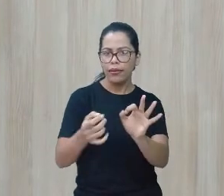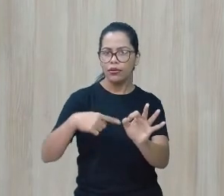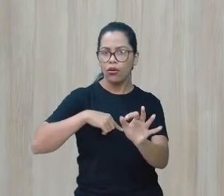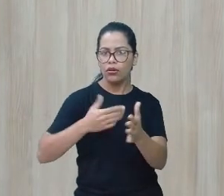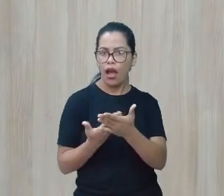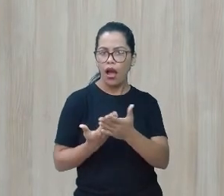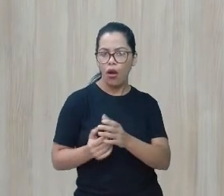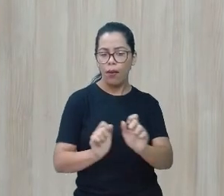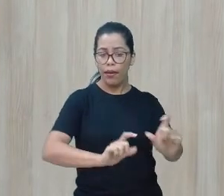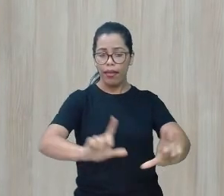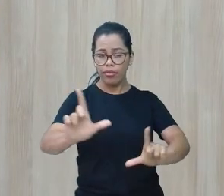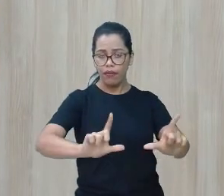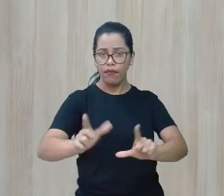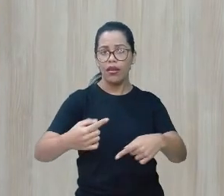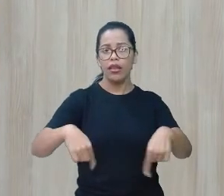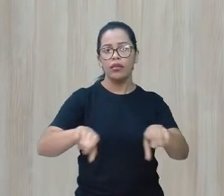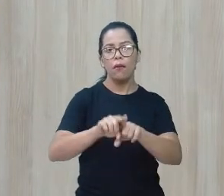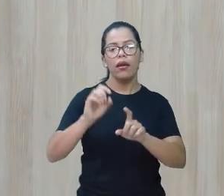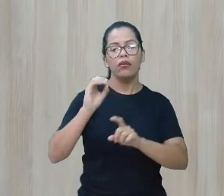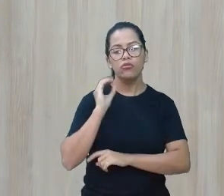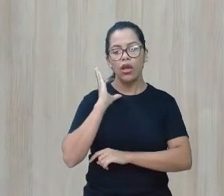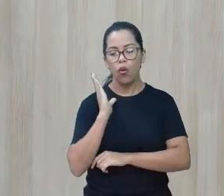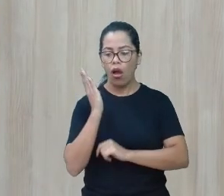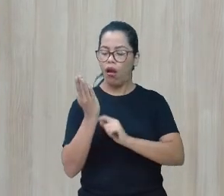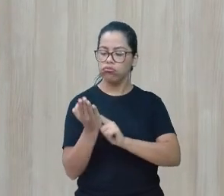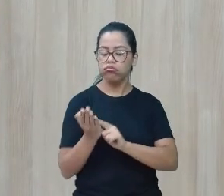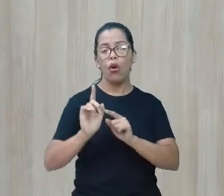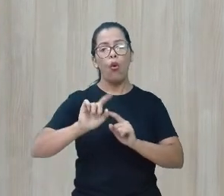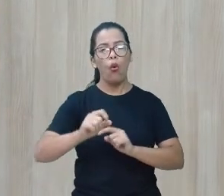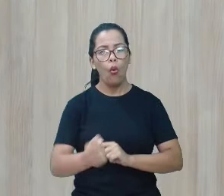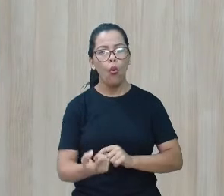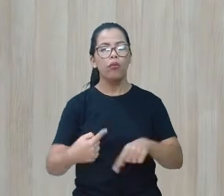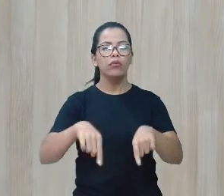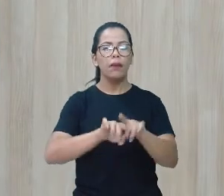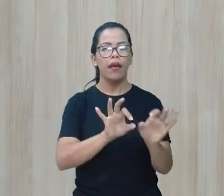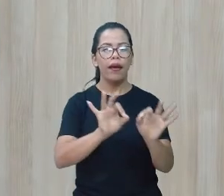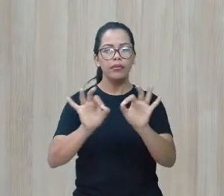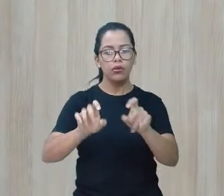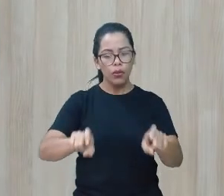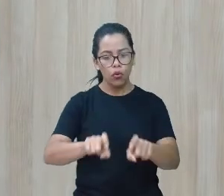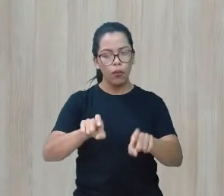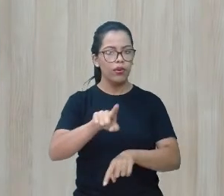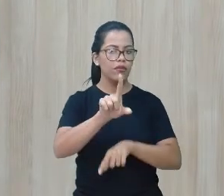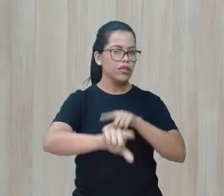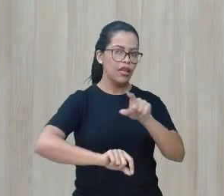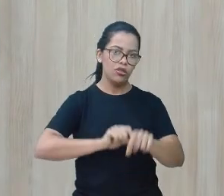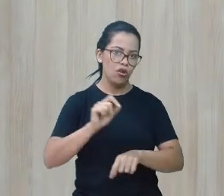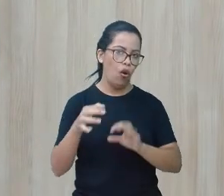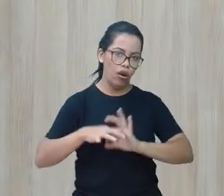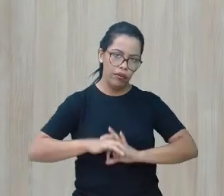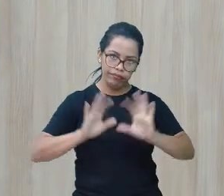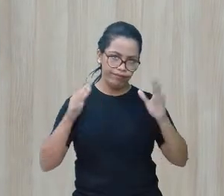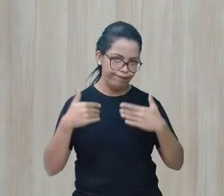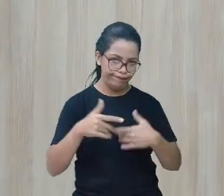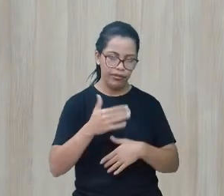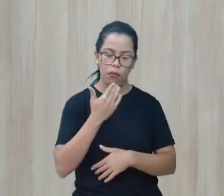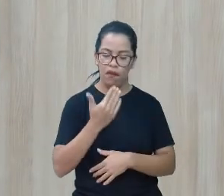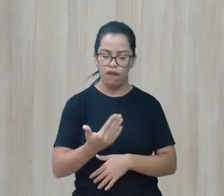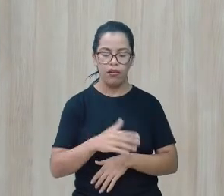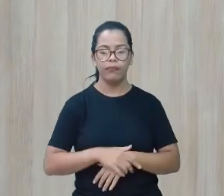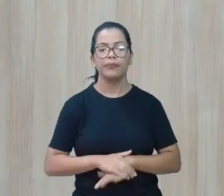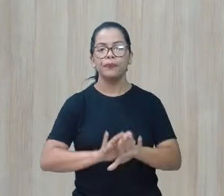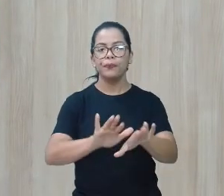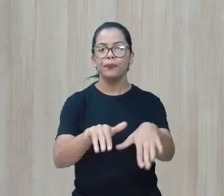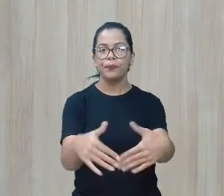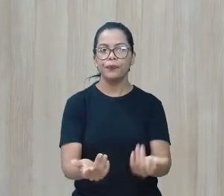da TV, através do celular ou através do computador, tá bom? Você escolhe aí a sua preferência, tá certo?